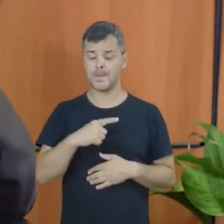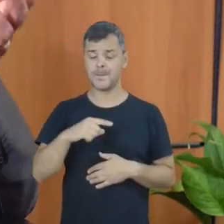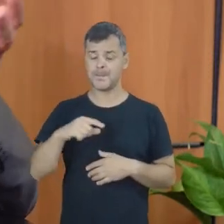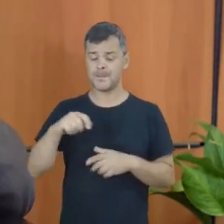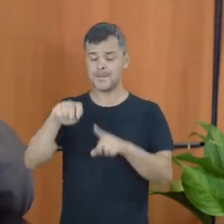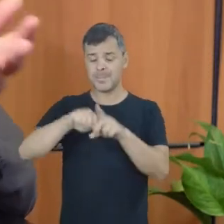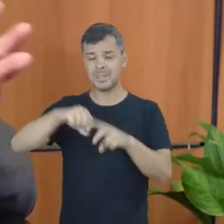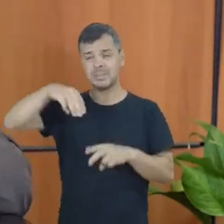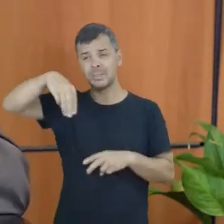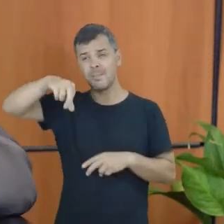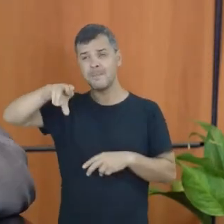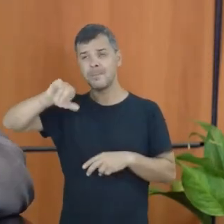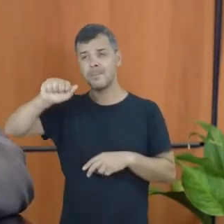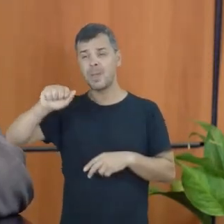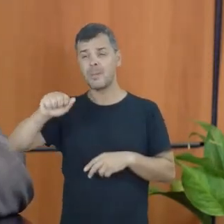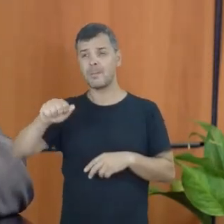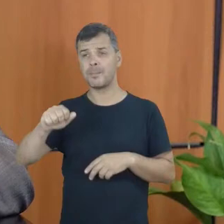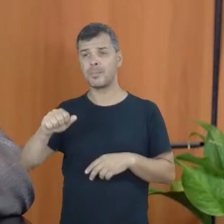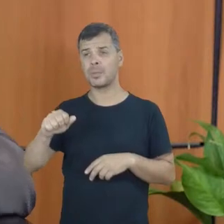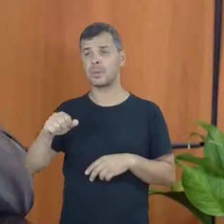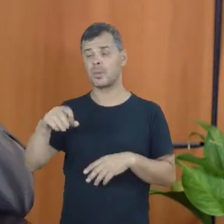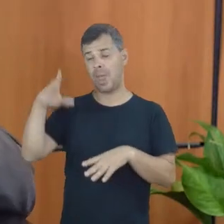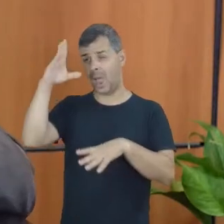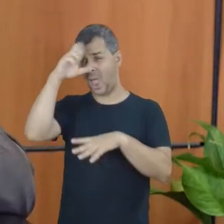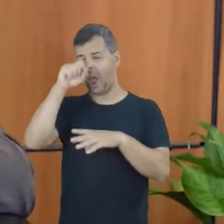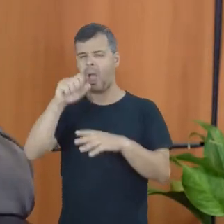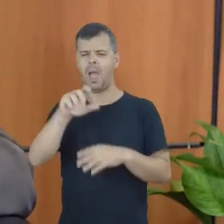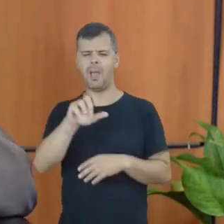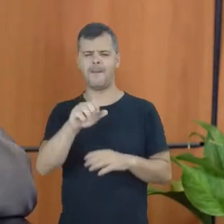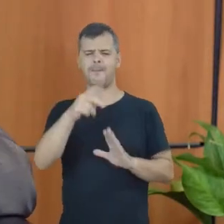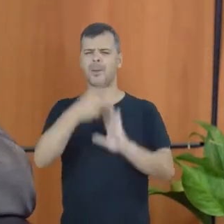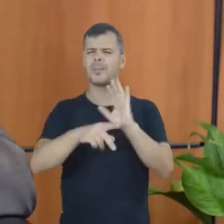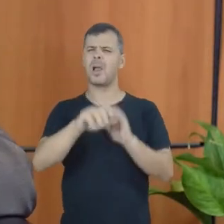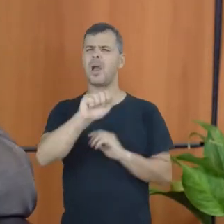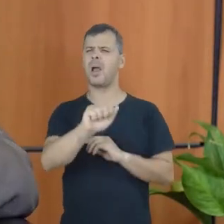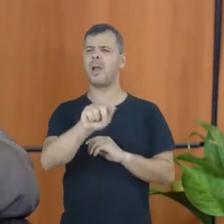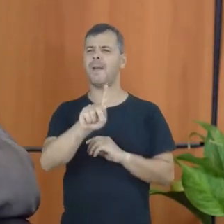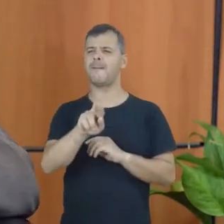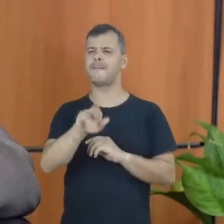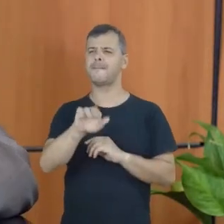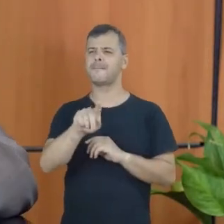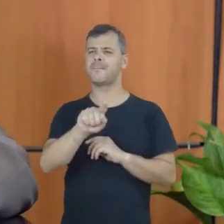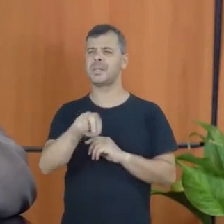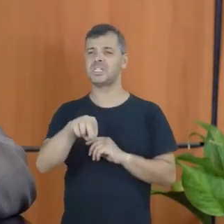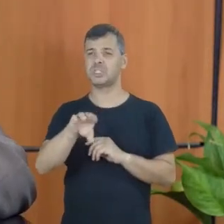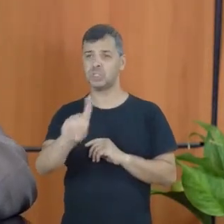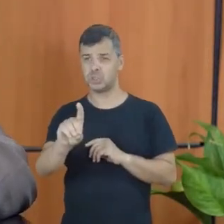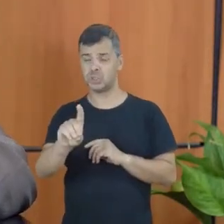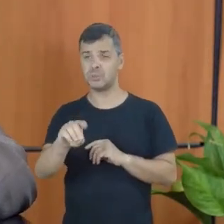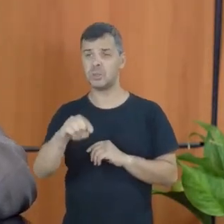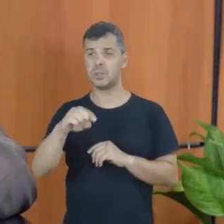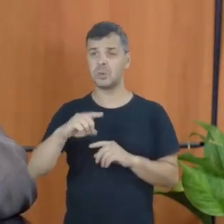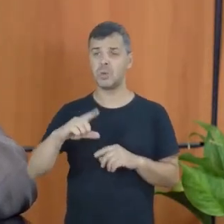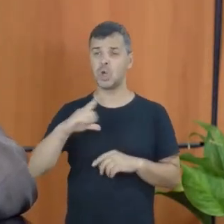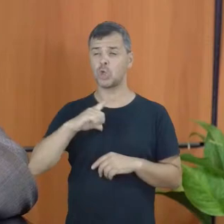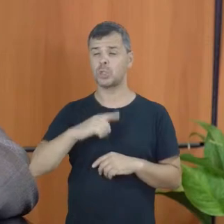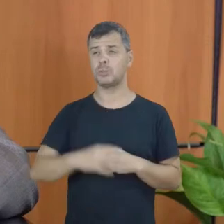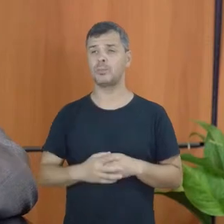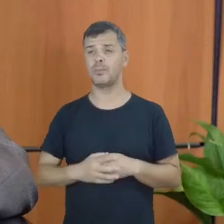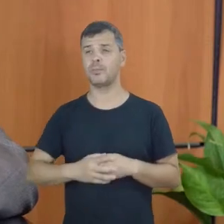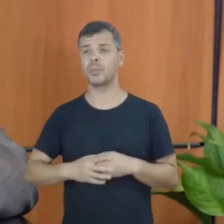um crescimento, por exemplo, no programa Aprendiz. Tem uma ideia? Em 2005, quando eu fui ministro, passei por aqui, nós